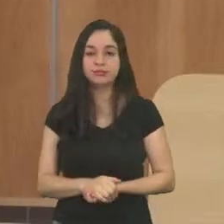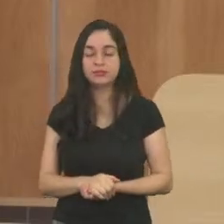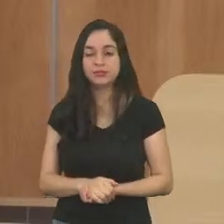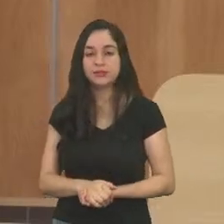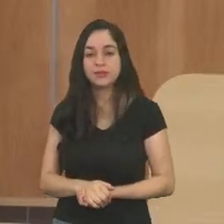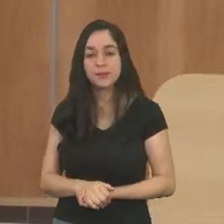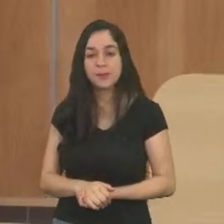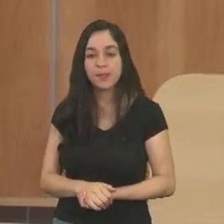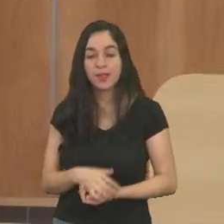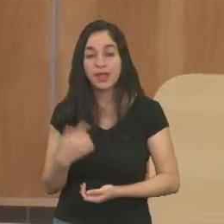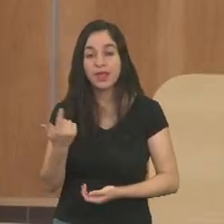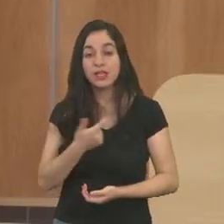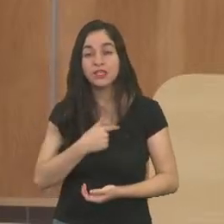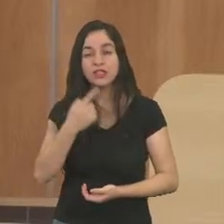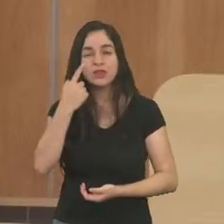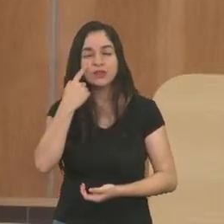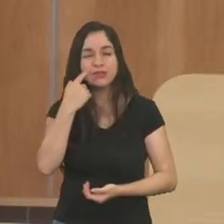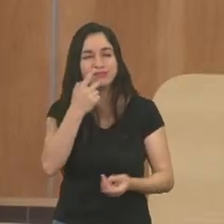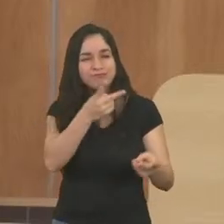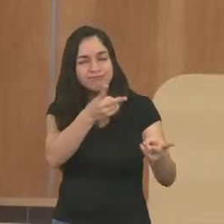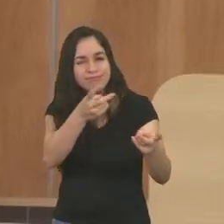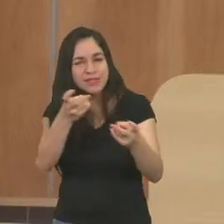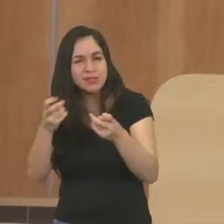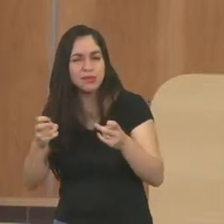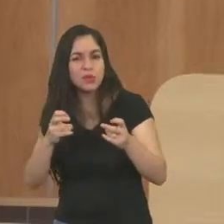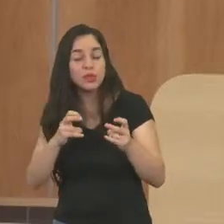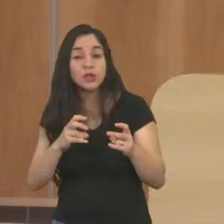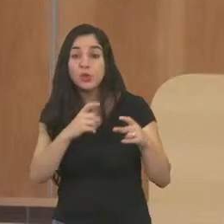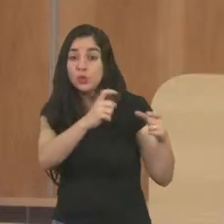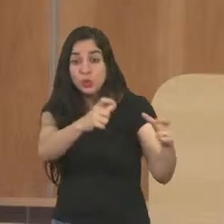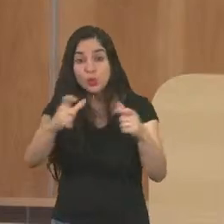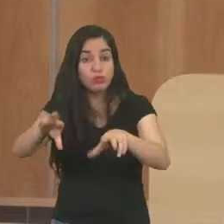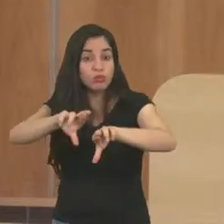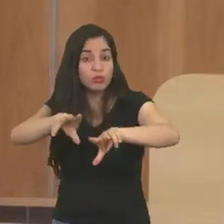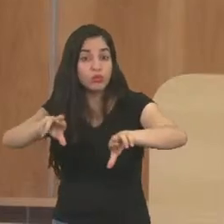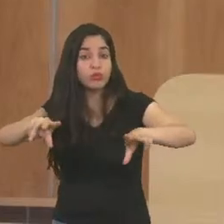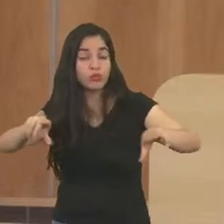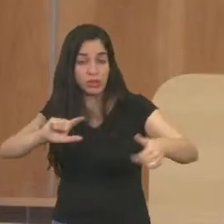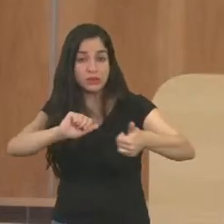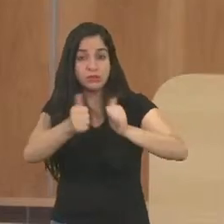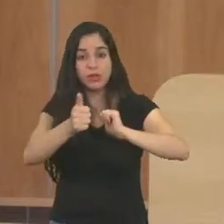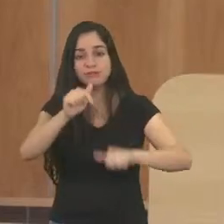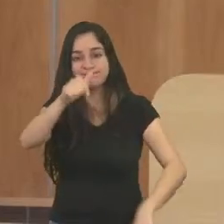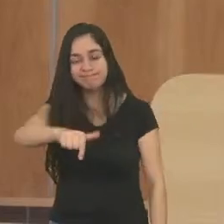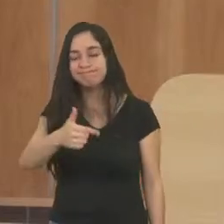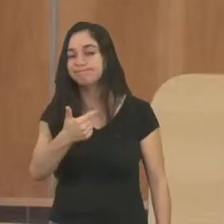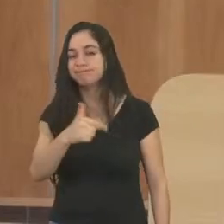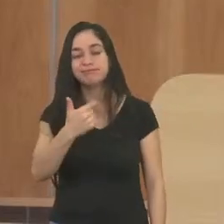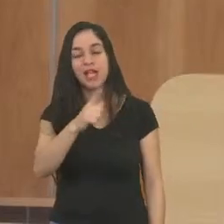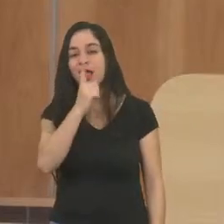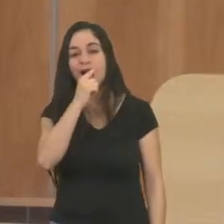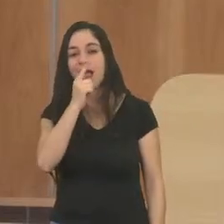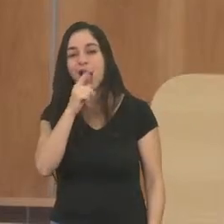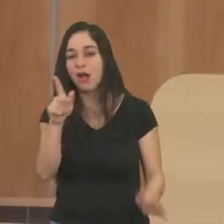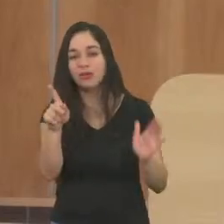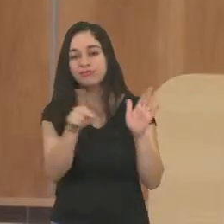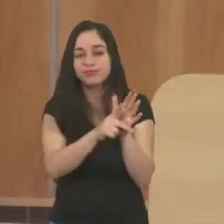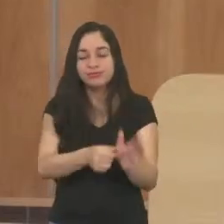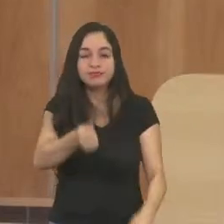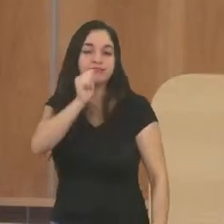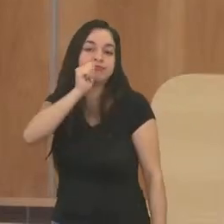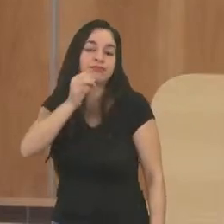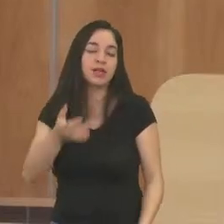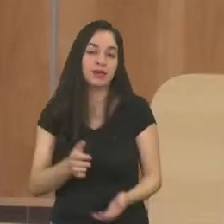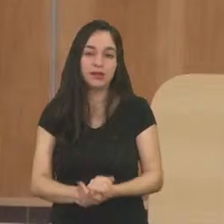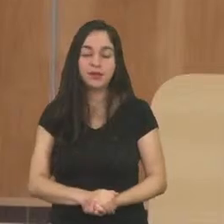verificou em diversos espaços esportivos aqui da nossa cidade que não tem exatamente essa água, e a gente traz esse projeto